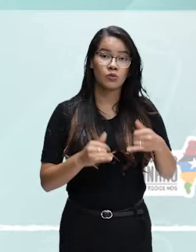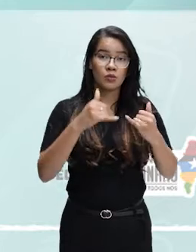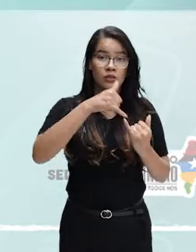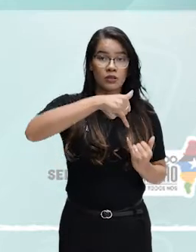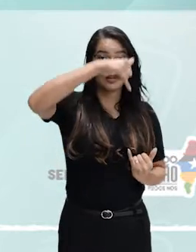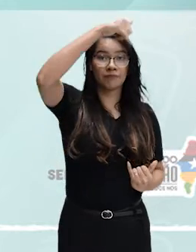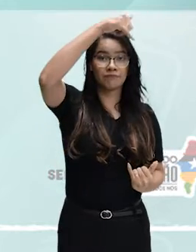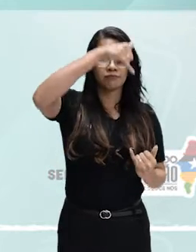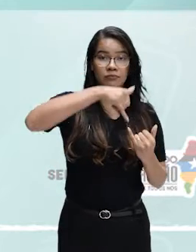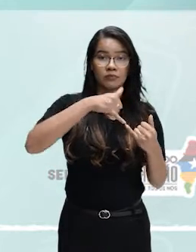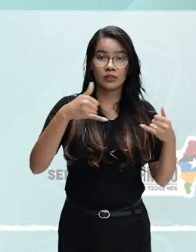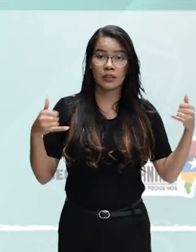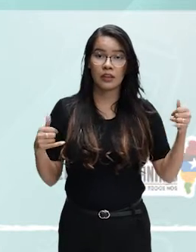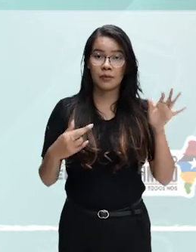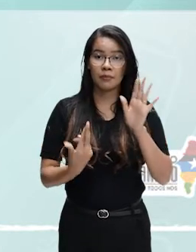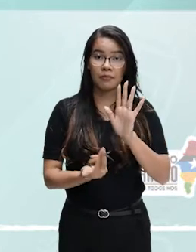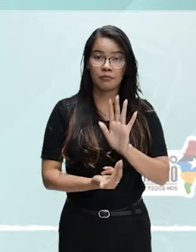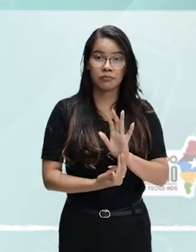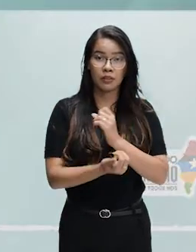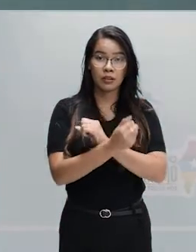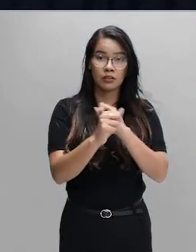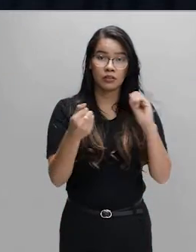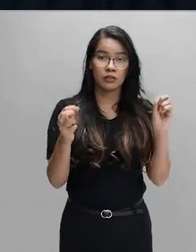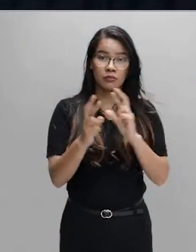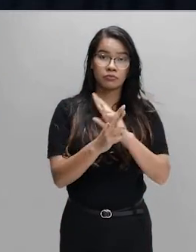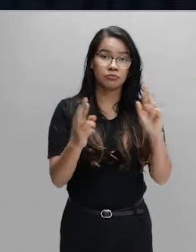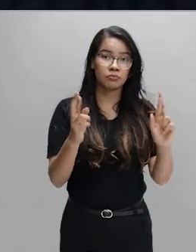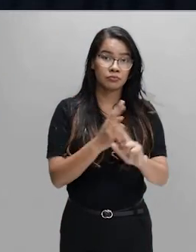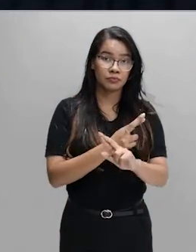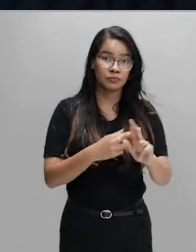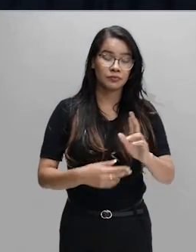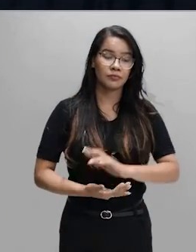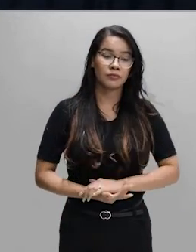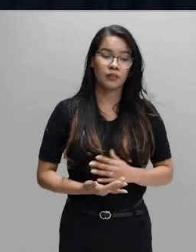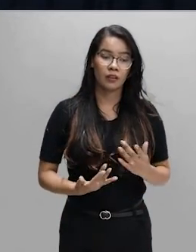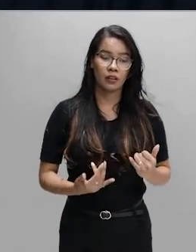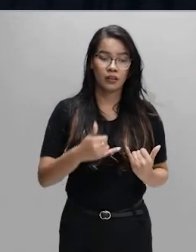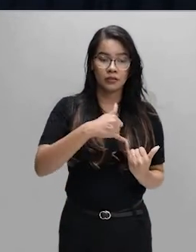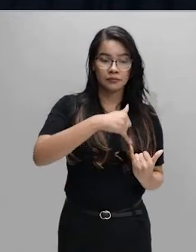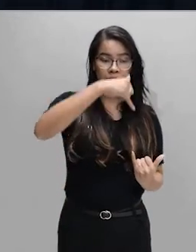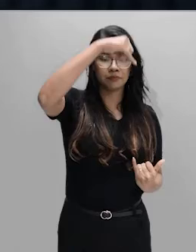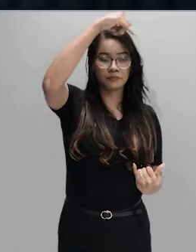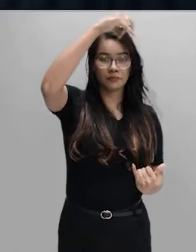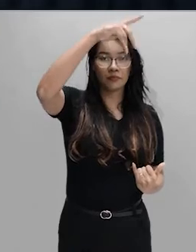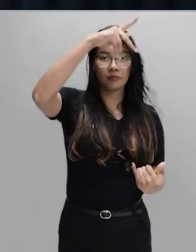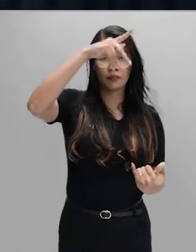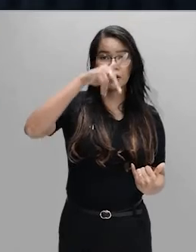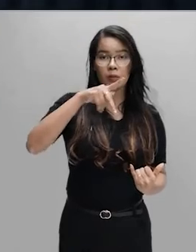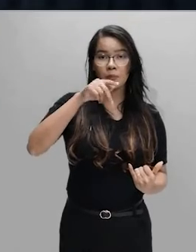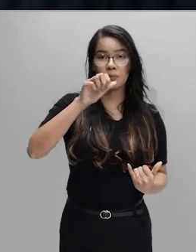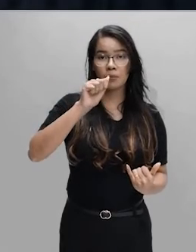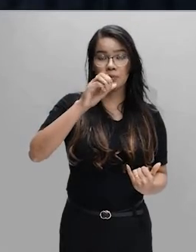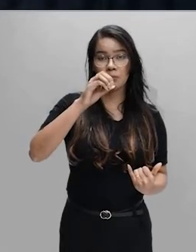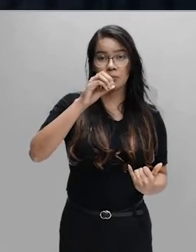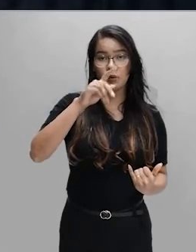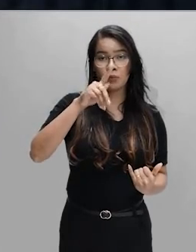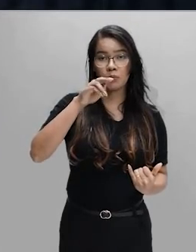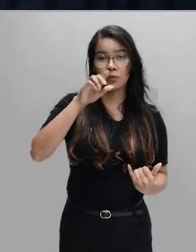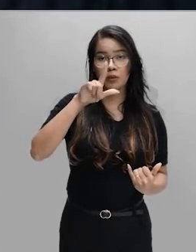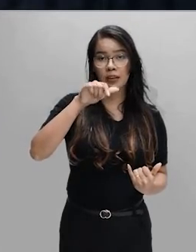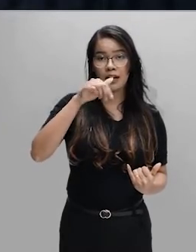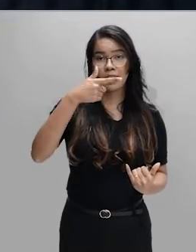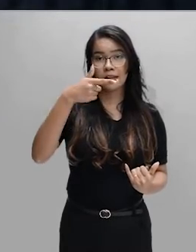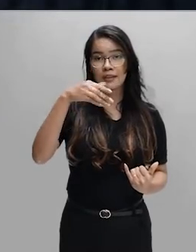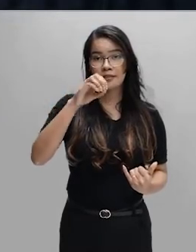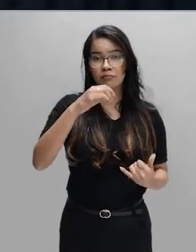as grandezas que estão em função da outra. Então, nesse eixo aqui a população, nesse eixo o tempo. Tá? Então, o gráfico